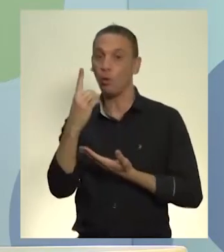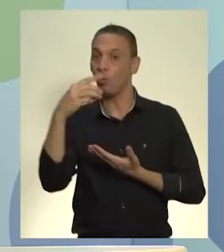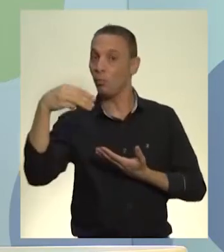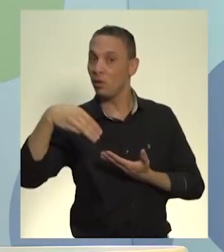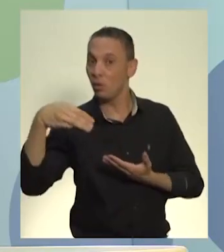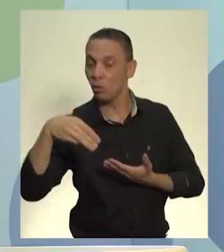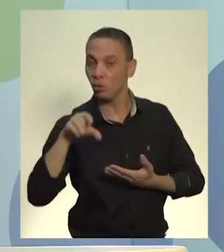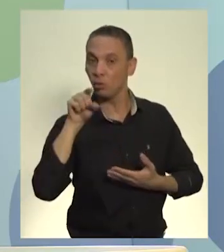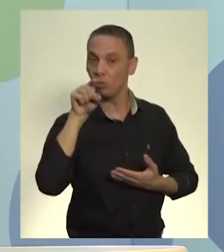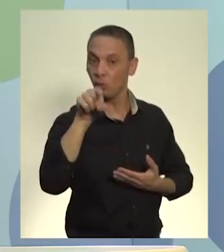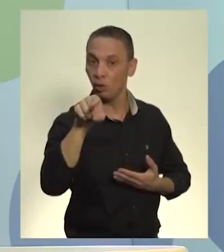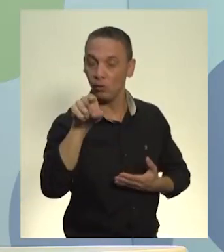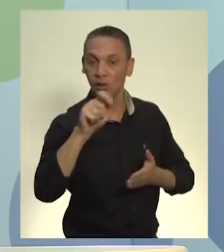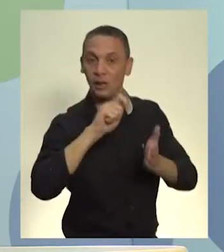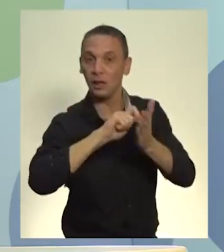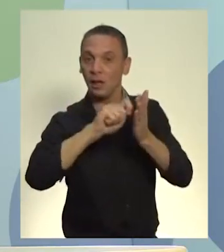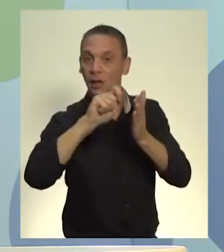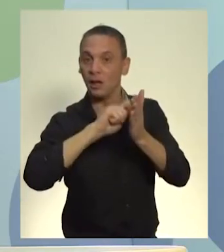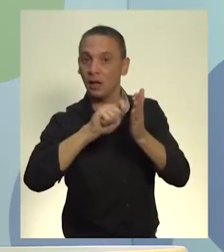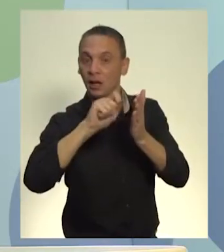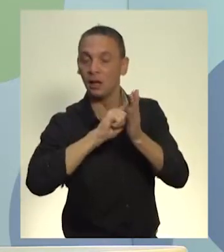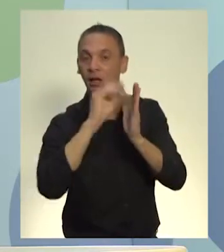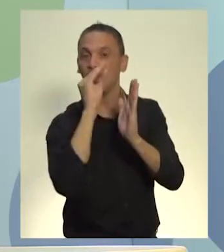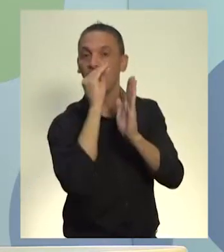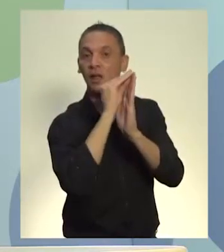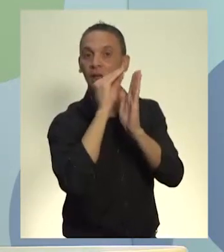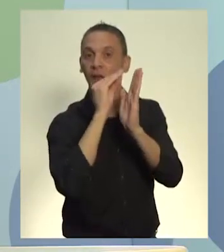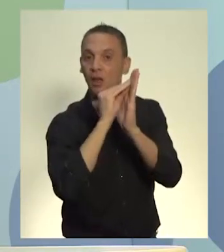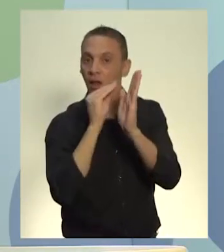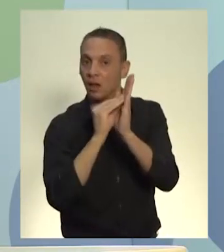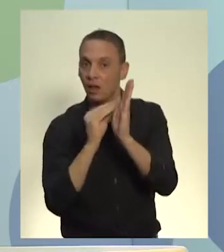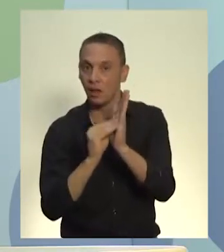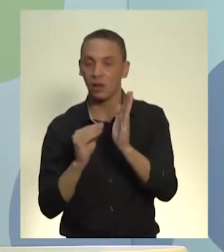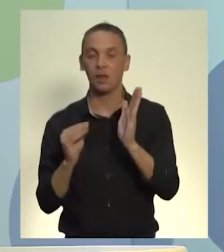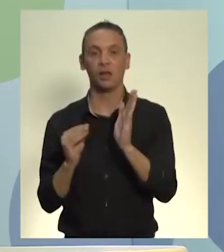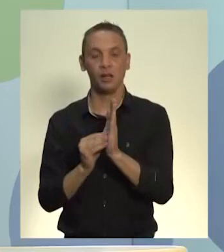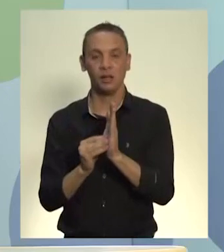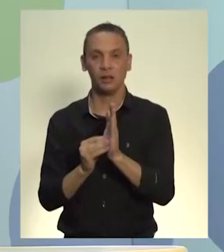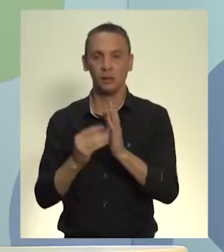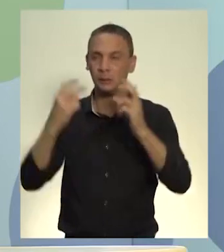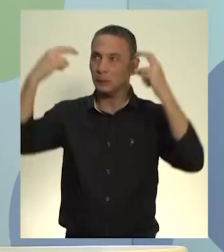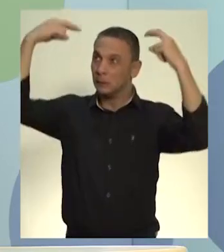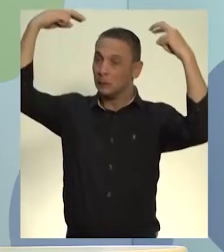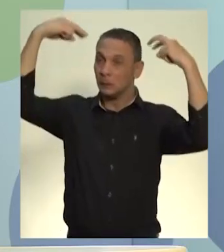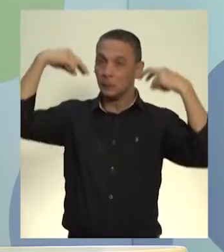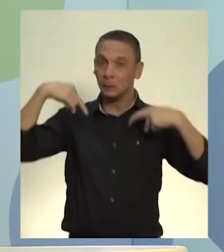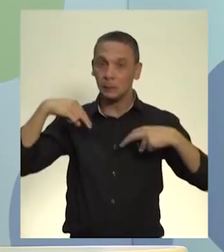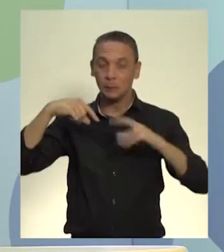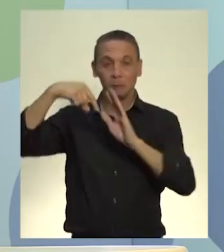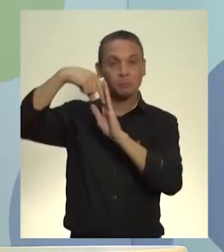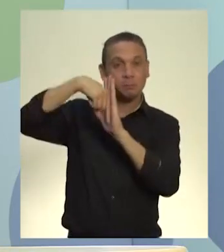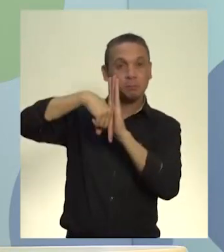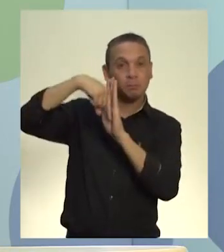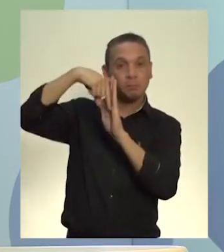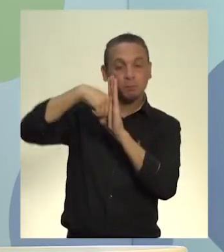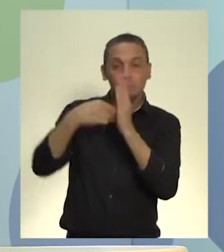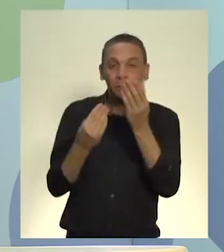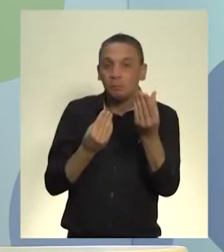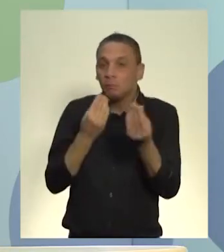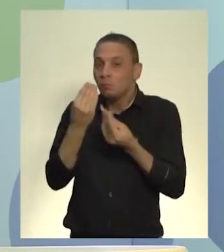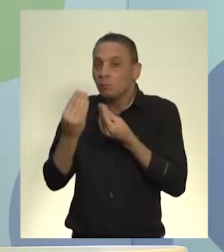1 minuto. Vocês façam o quê? Essa retomada. Olhem e vejam como que